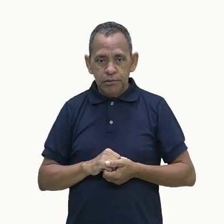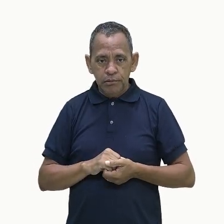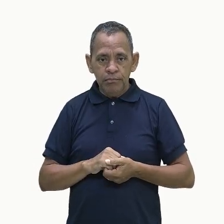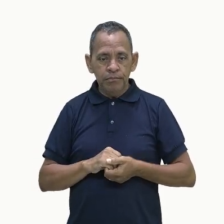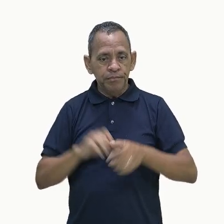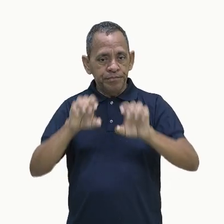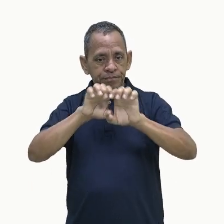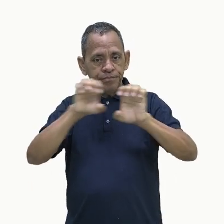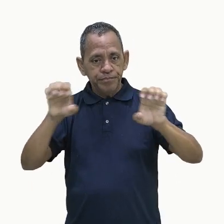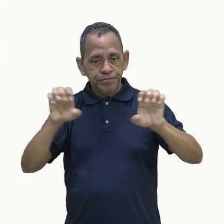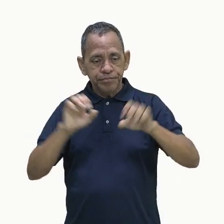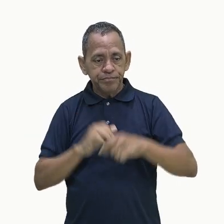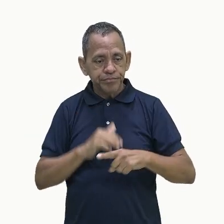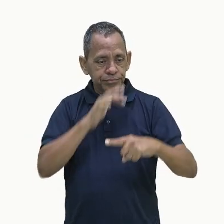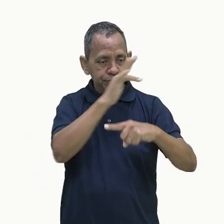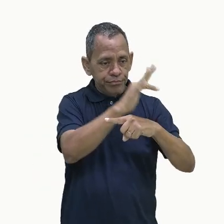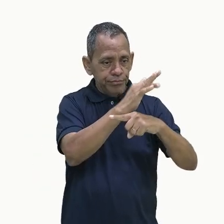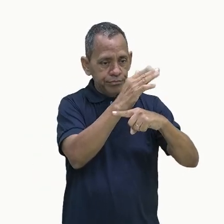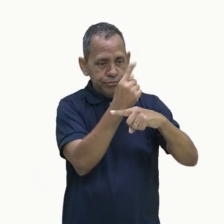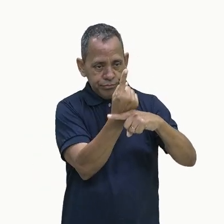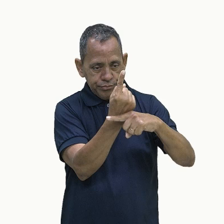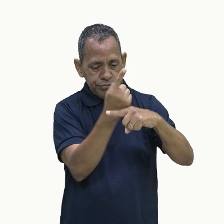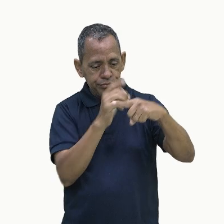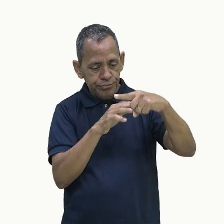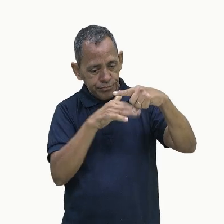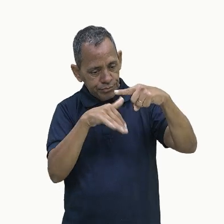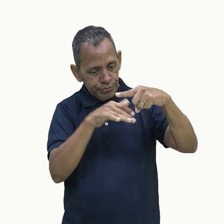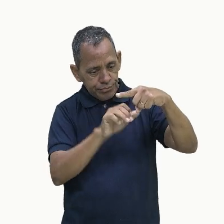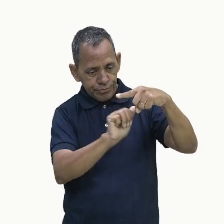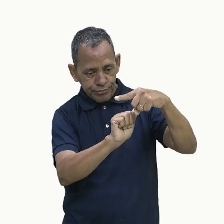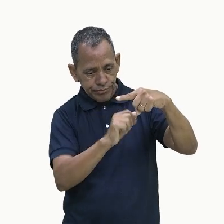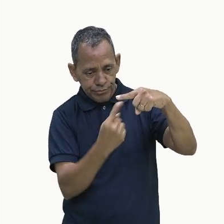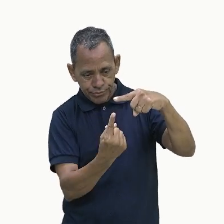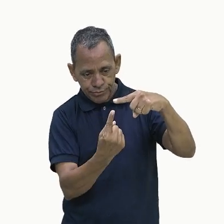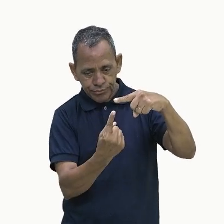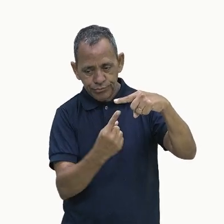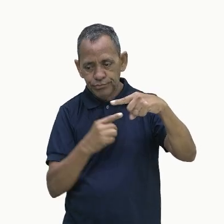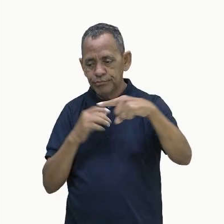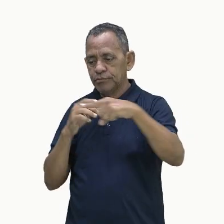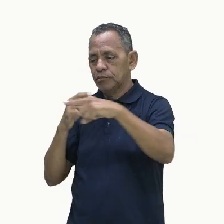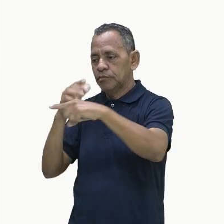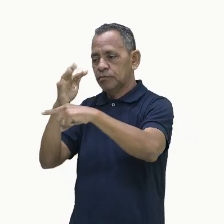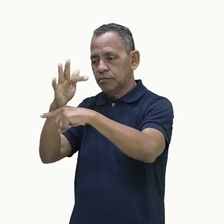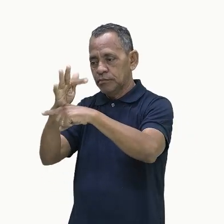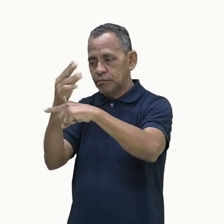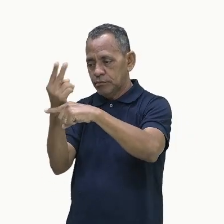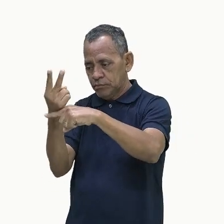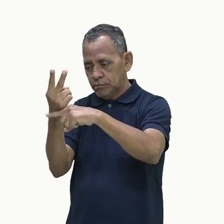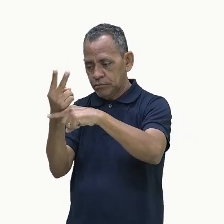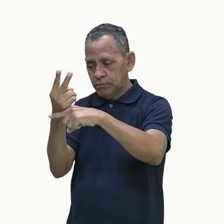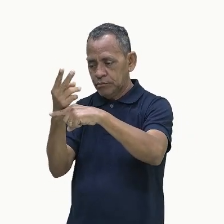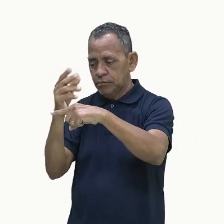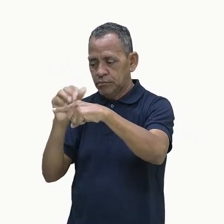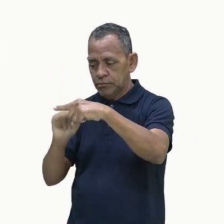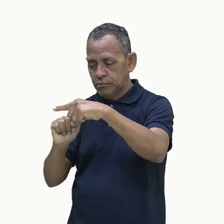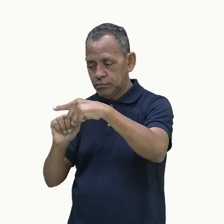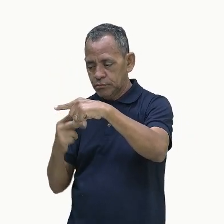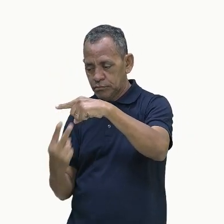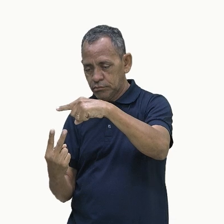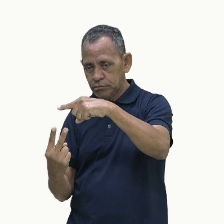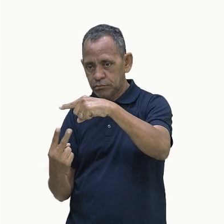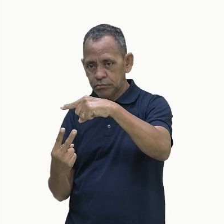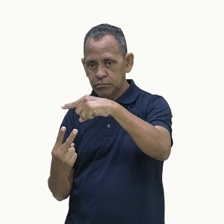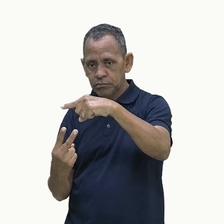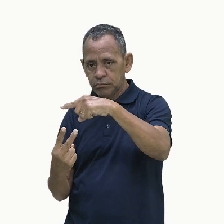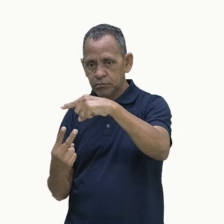equação. Força 1 está para a área 1, assim como a força 2 está para a área 2.